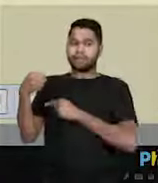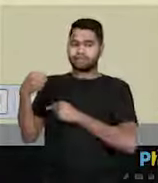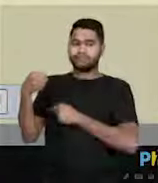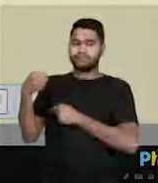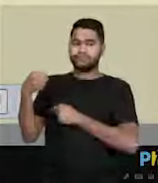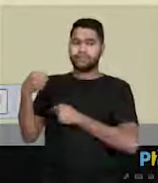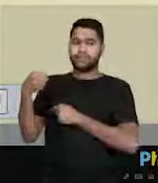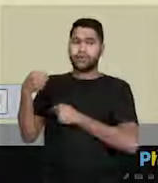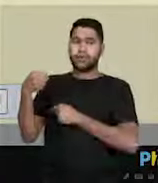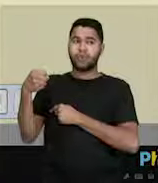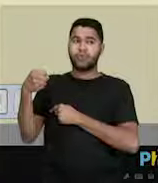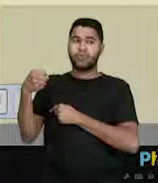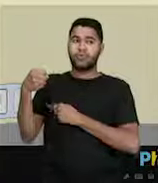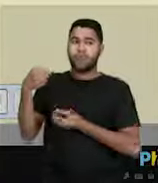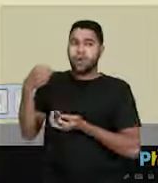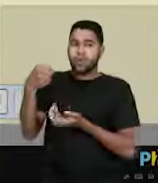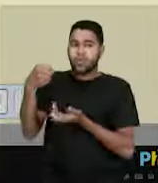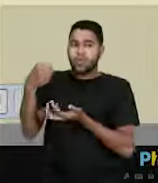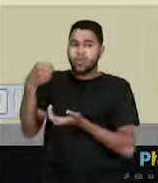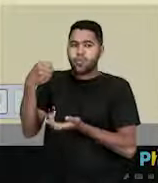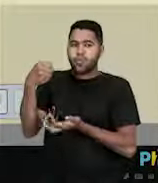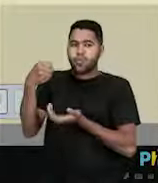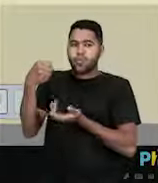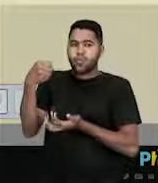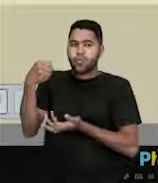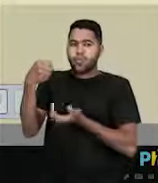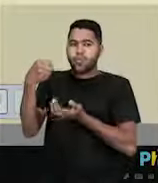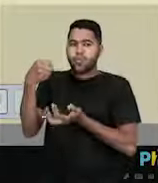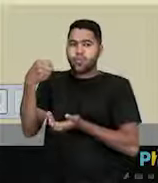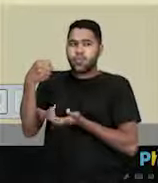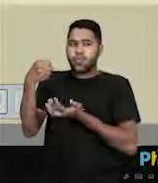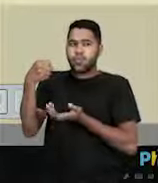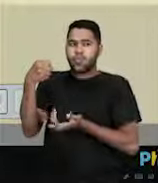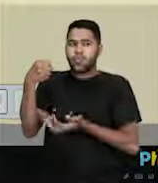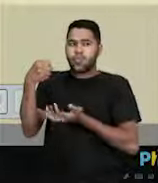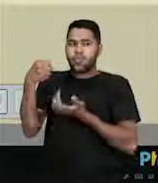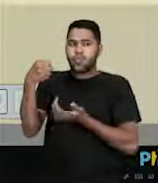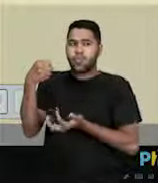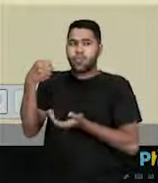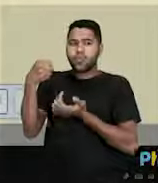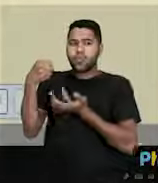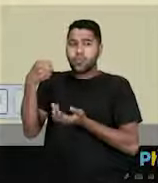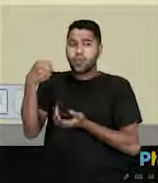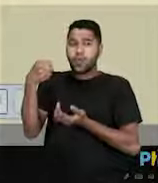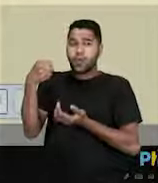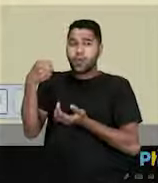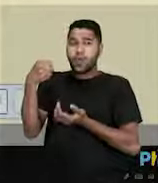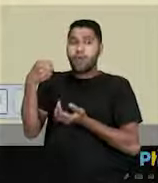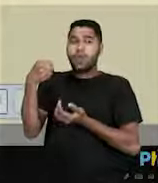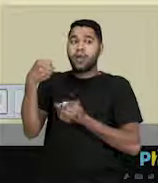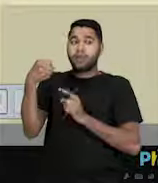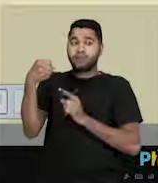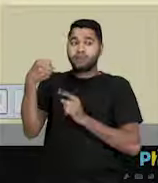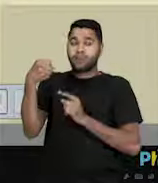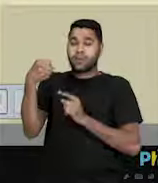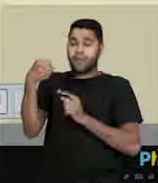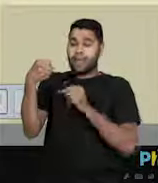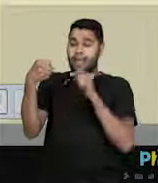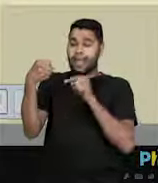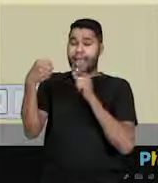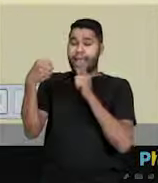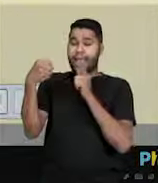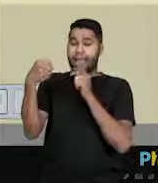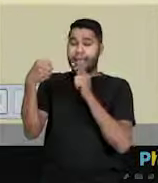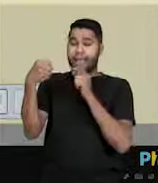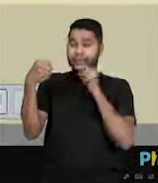Nós vamos então fornecer calor para essa chaleira. A água no interior da